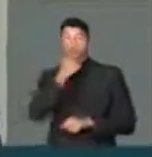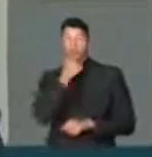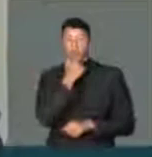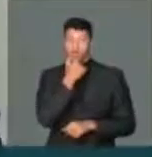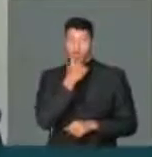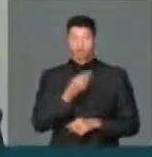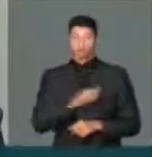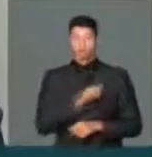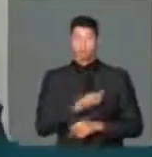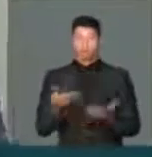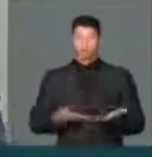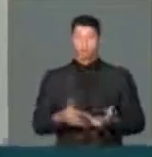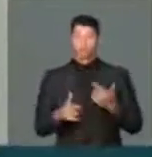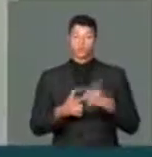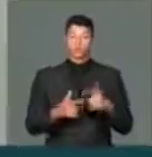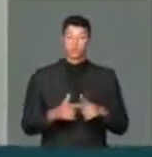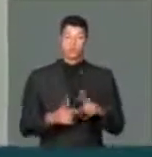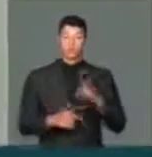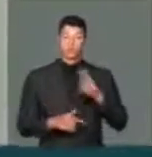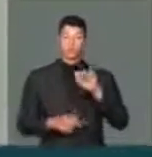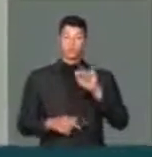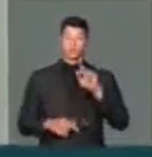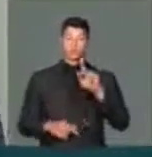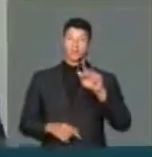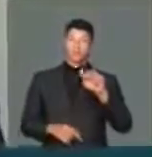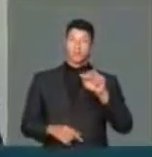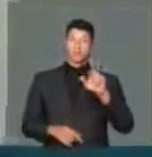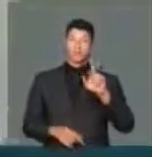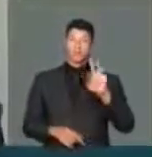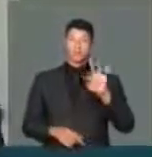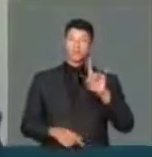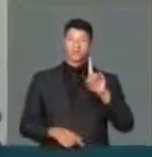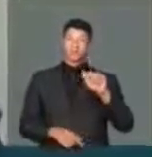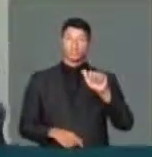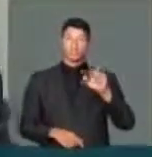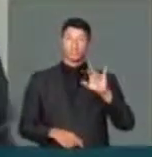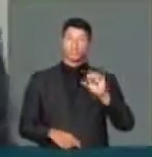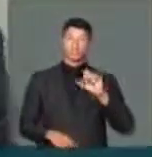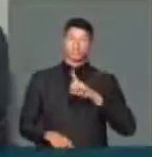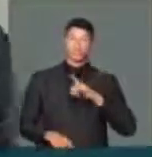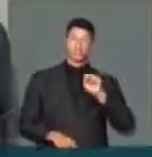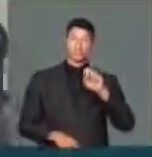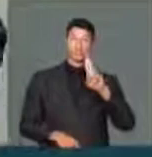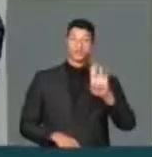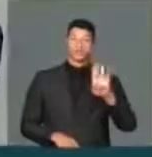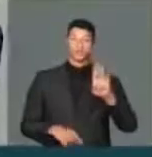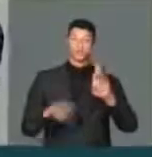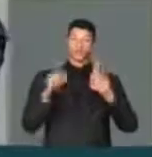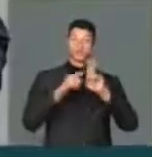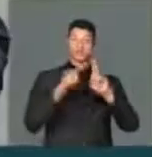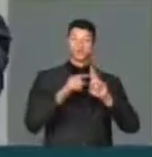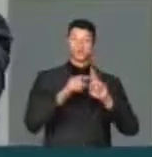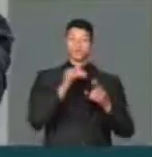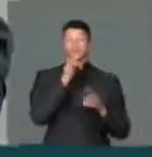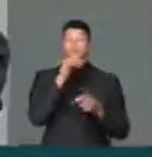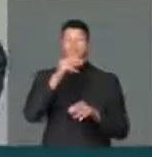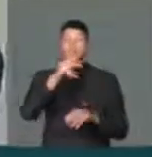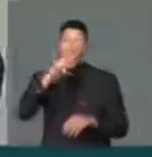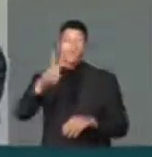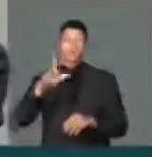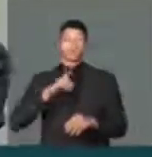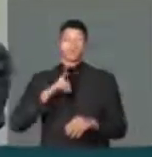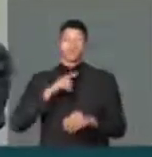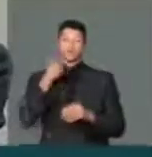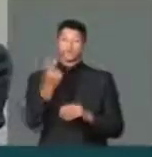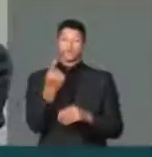Inglaterra vive hoje um problema que o bipartidarismo inglês leva à subrepresentação. O exemplo do Partido Verde, que tem